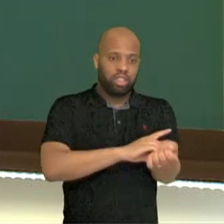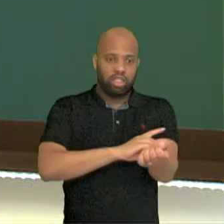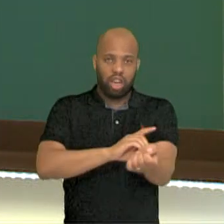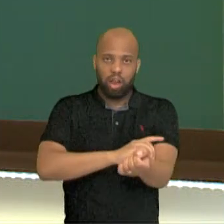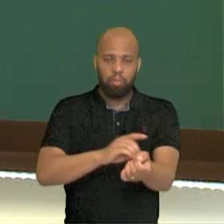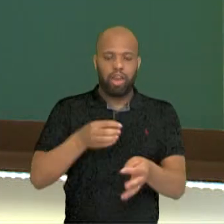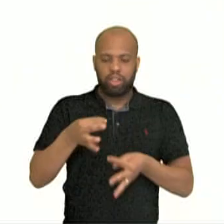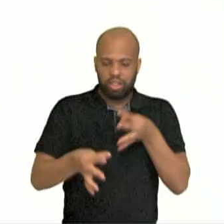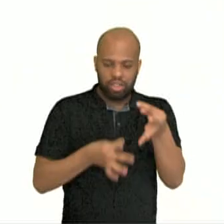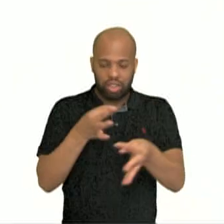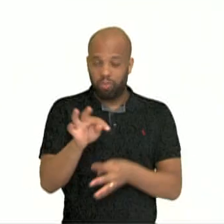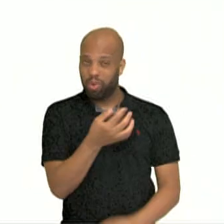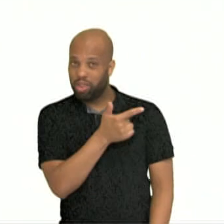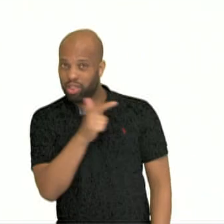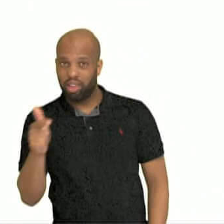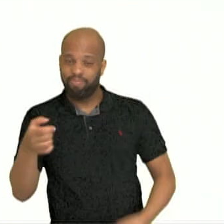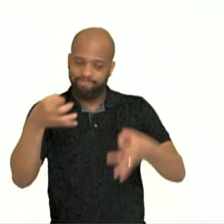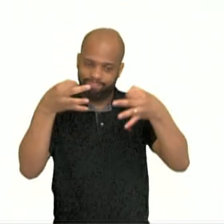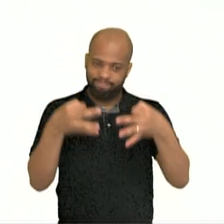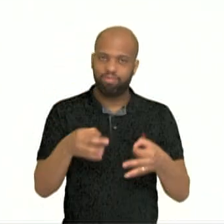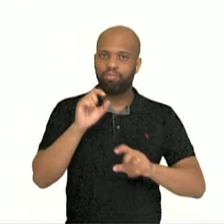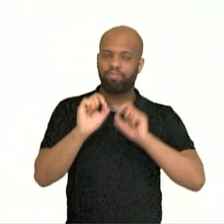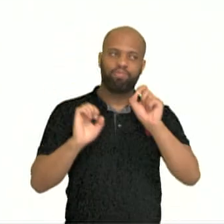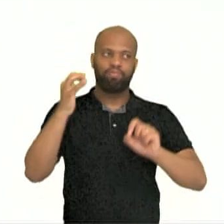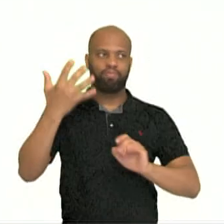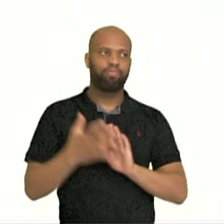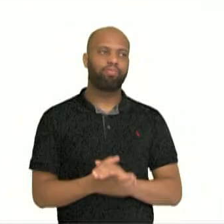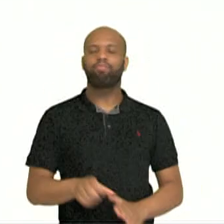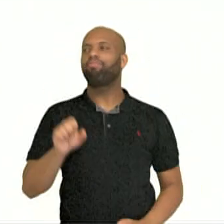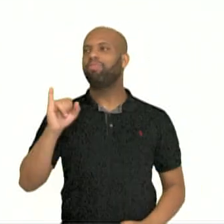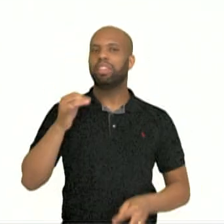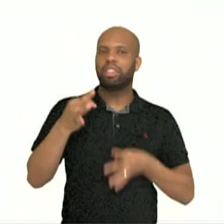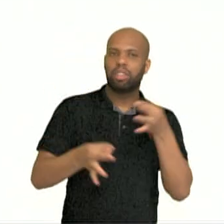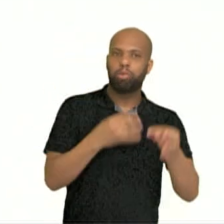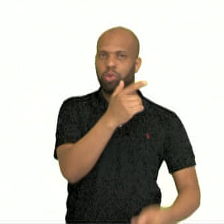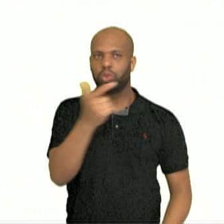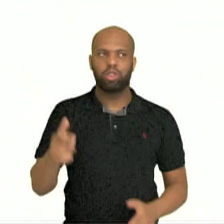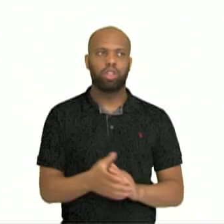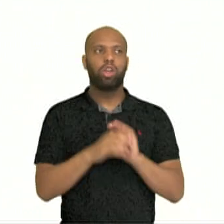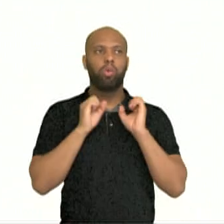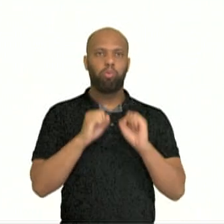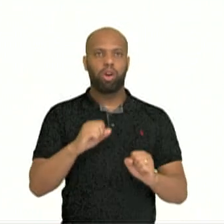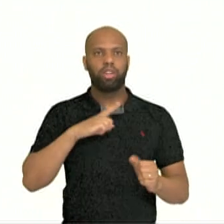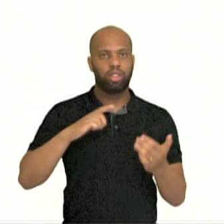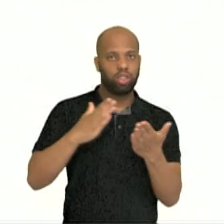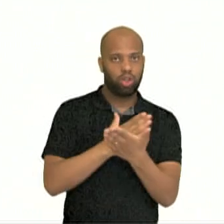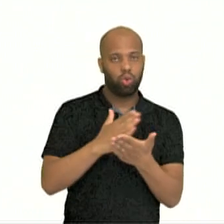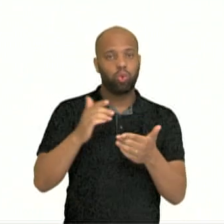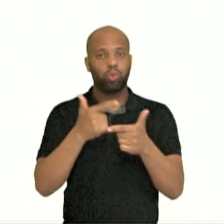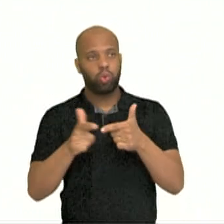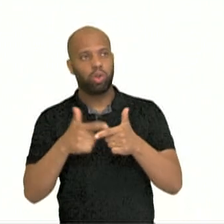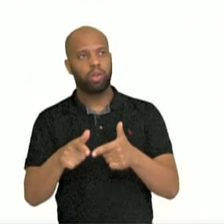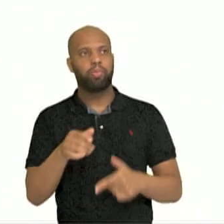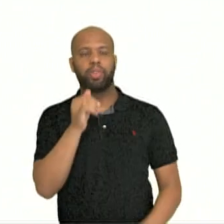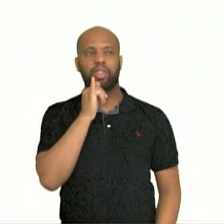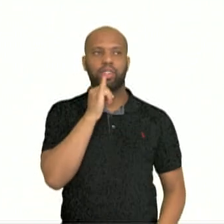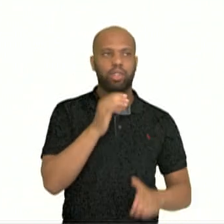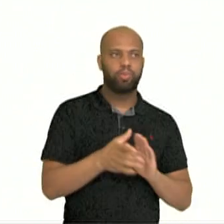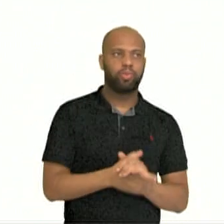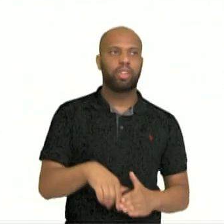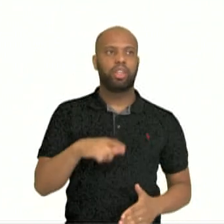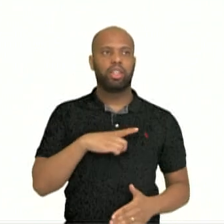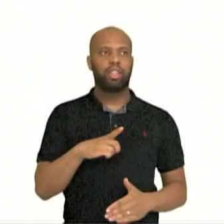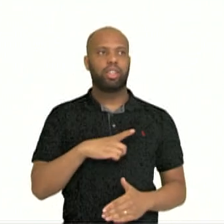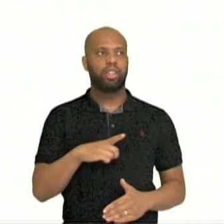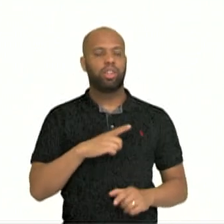for tratado de forma adequada, tá, professor, e se não tratar? Podem surgir complicações, como